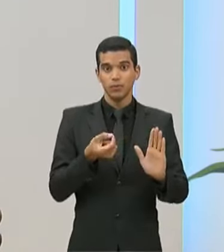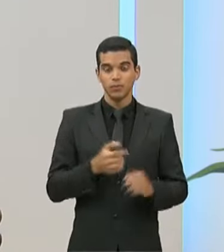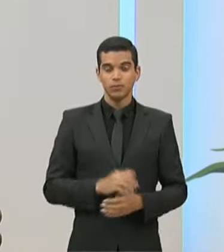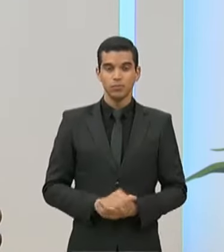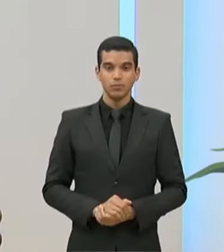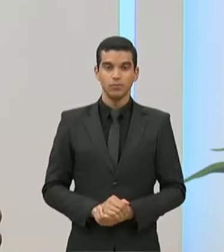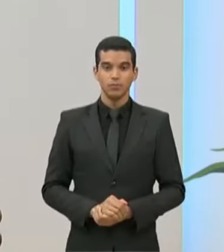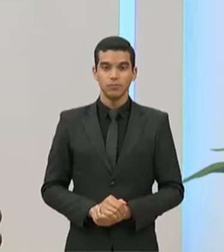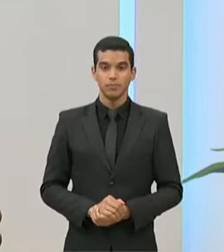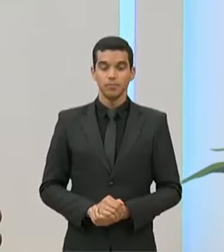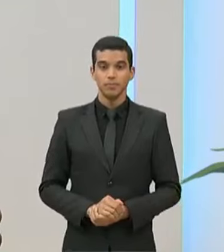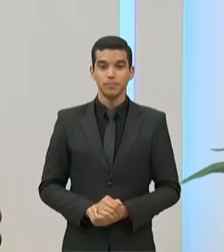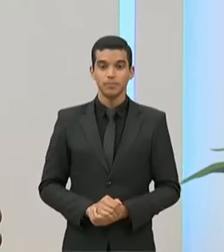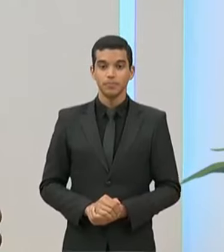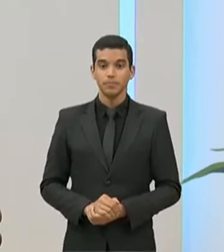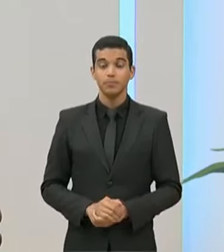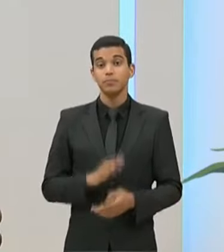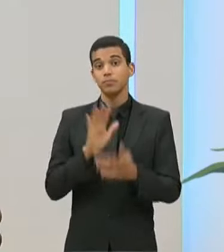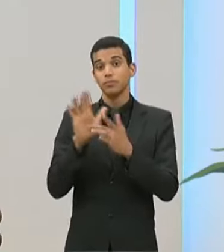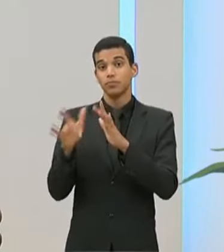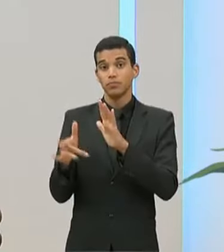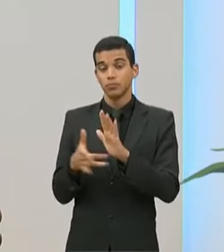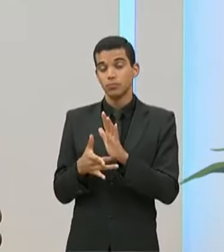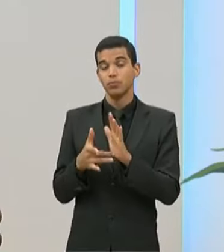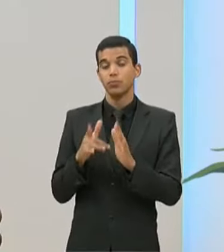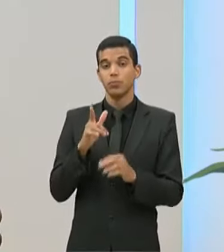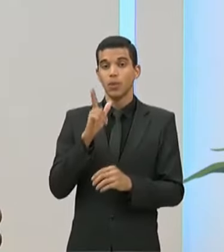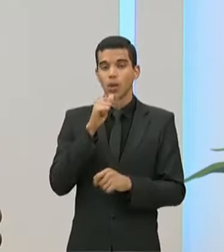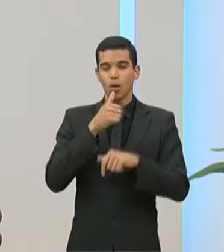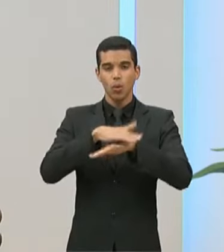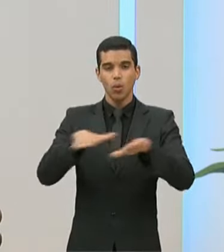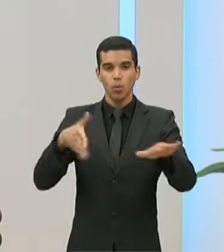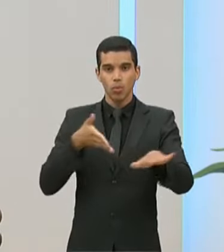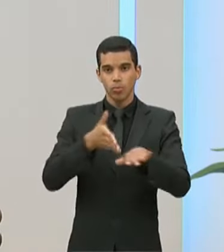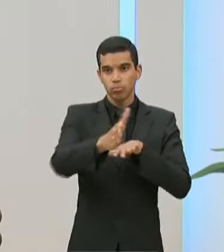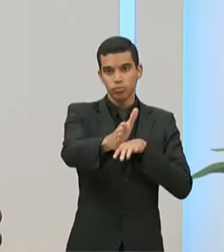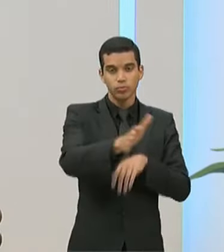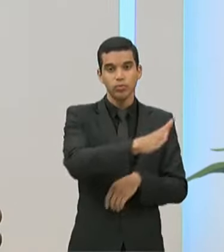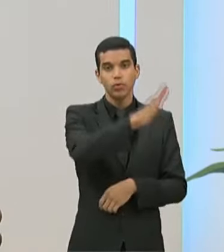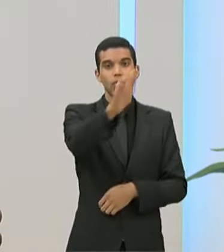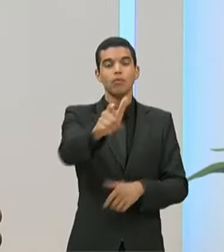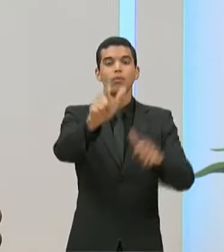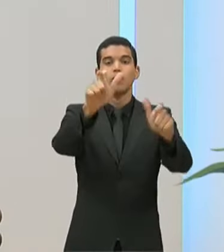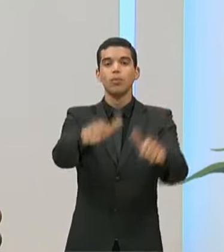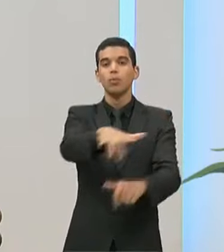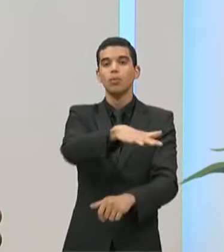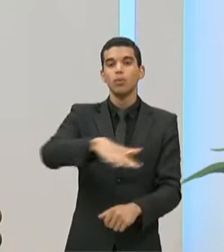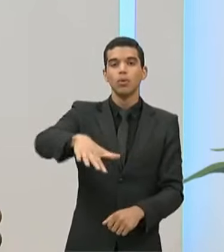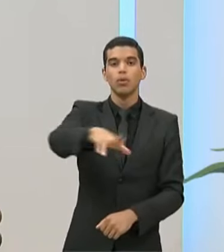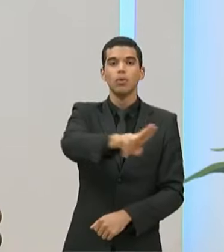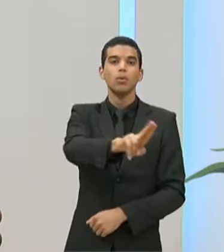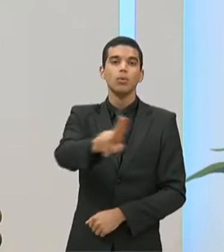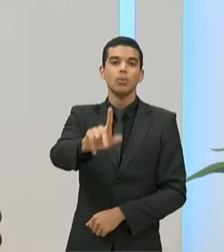Jesus atravessa o mar da Galileia e vai para Gadara, naquela região de Decápolis.